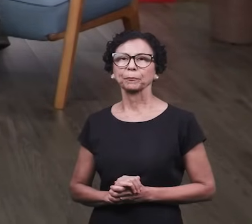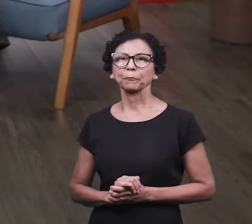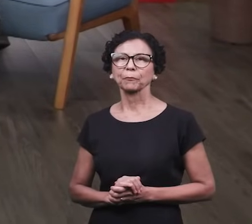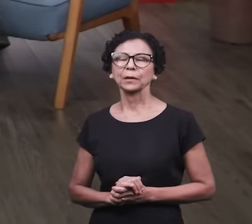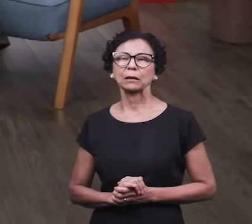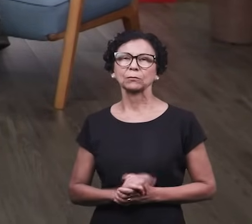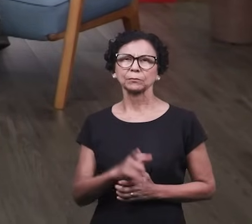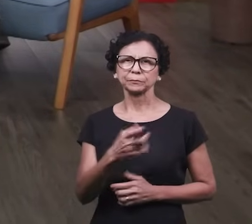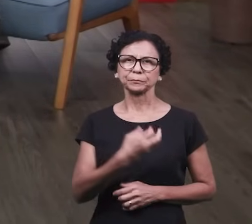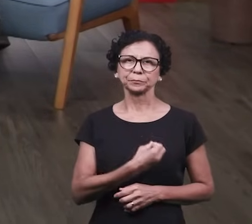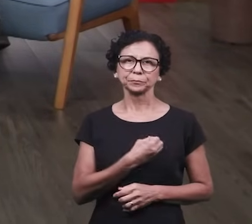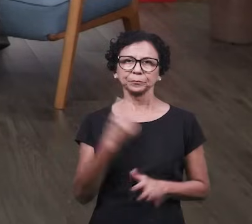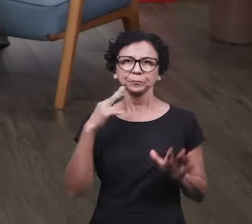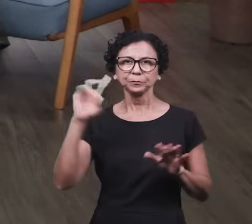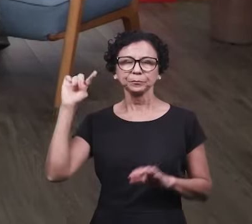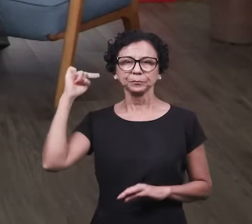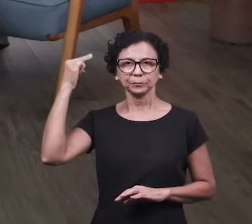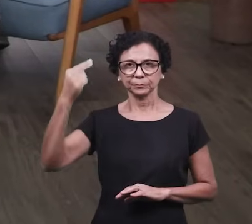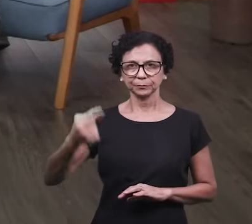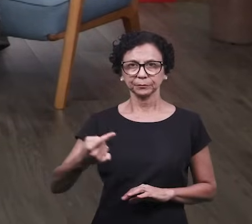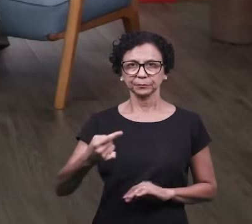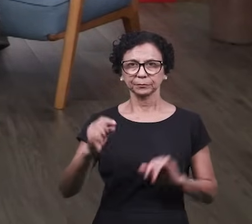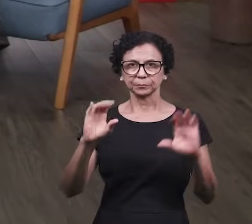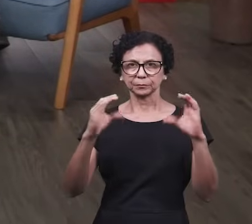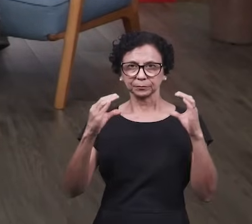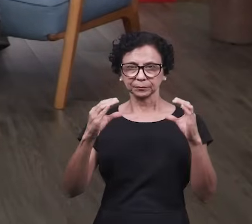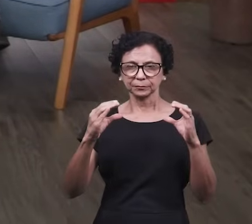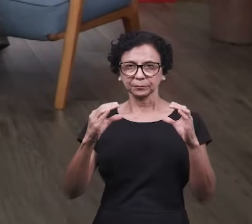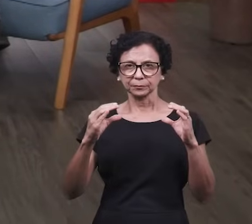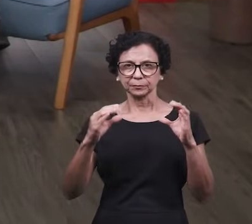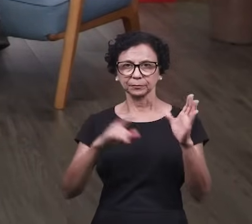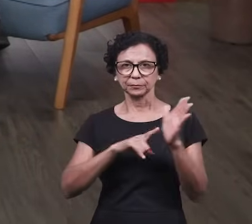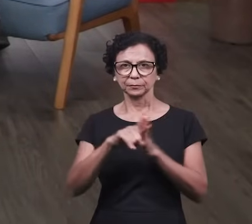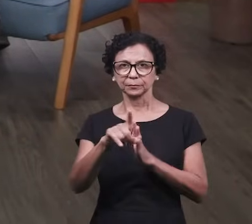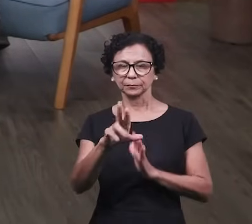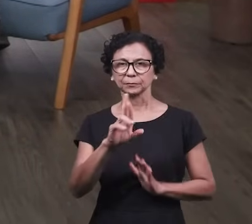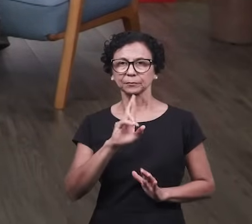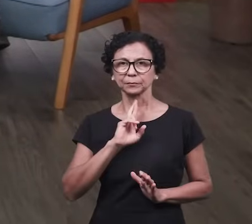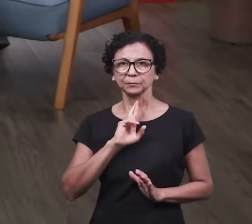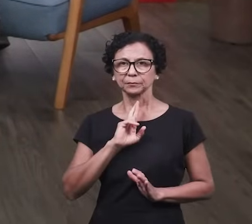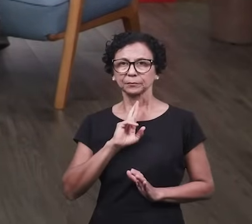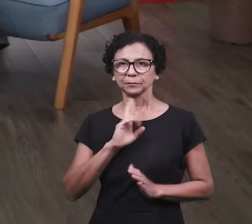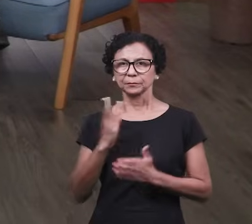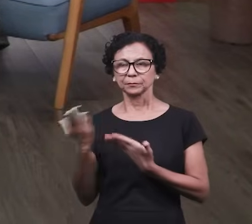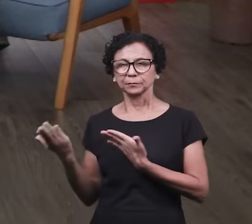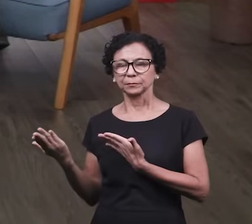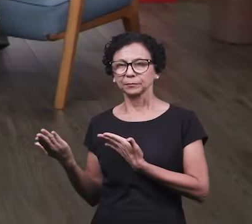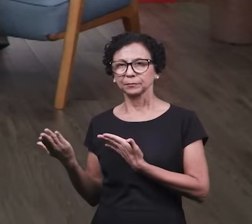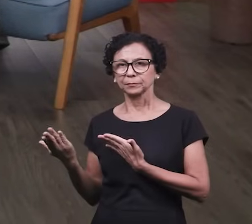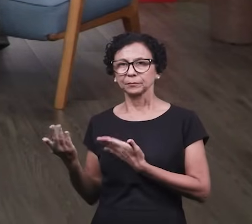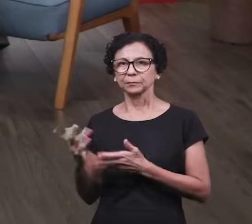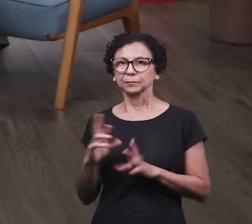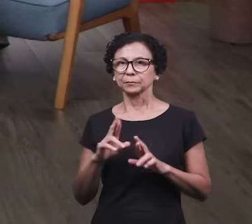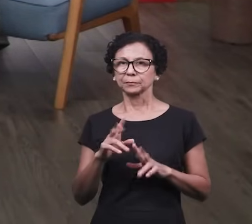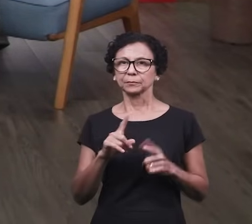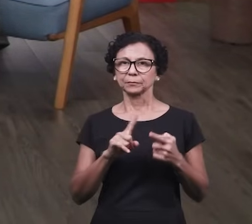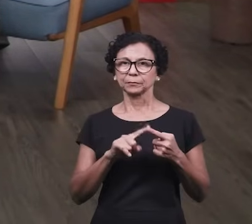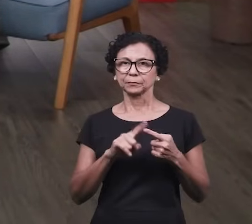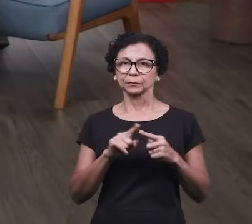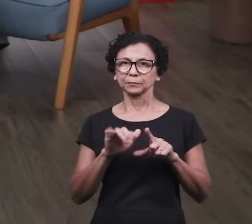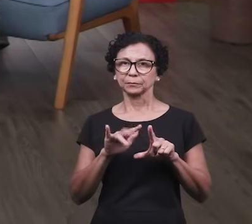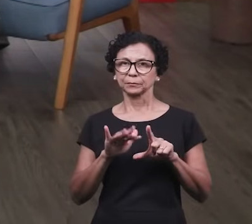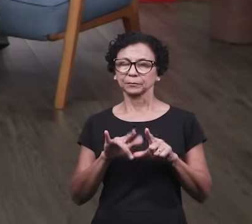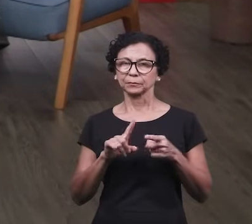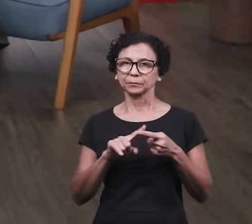quer participar do programa na semana que vem? Você quer mandar um comentário, quer responder uma pergunta? Está aí o QR Code aparecendo na tela, é diferente daquele primeiro,